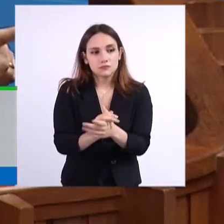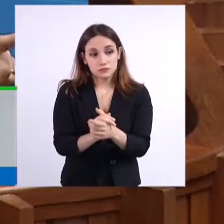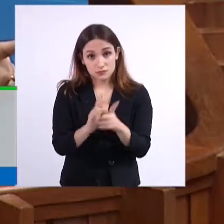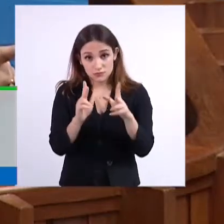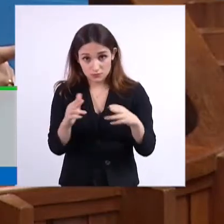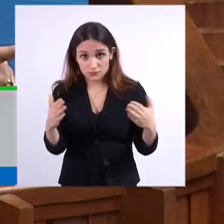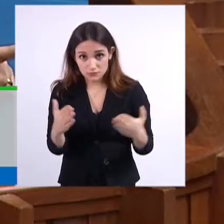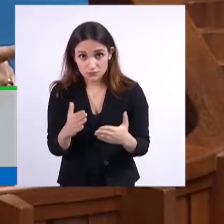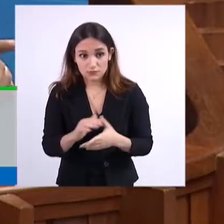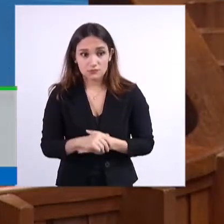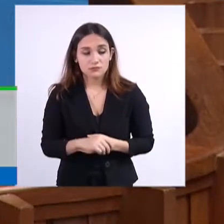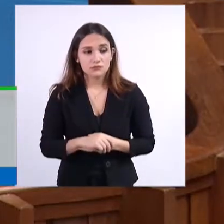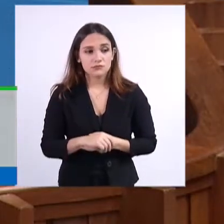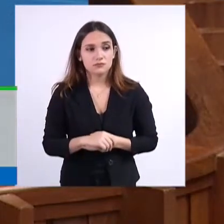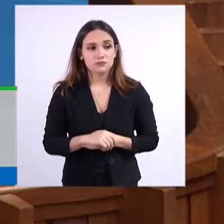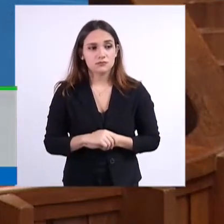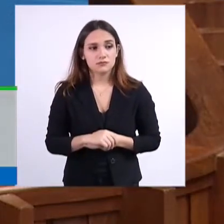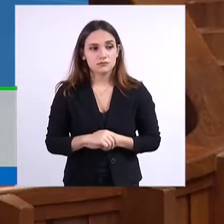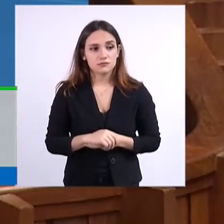taxas atuais,